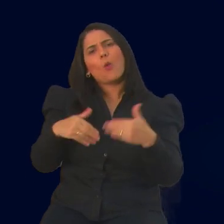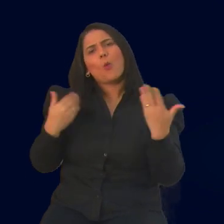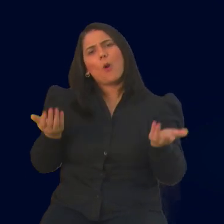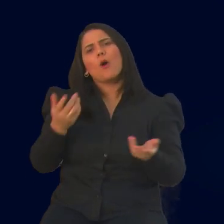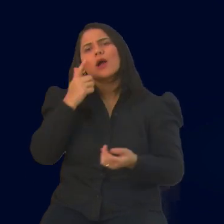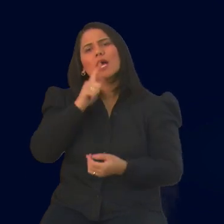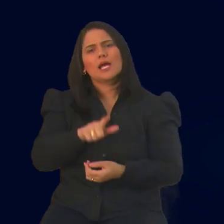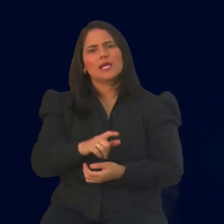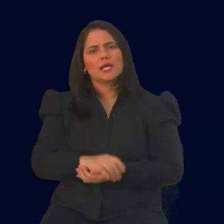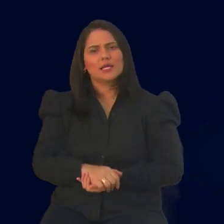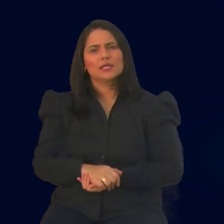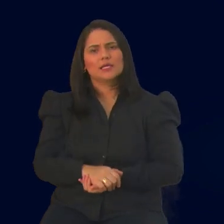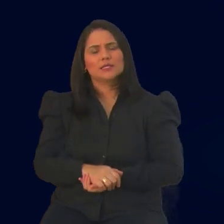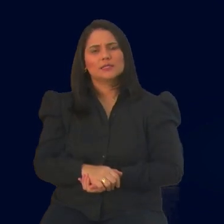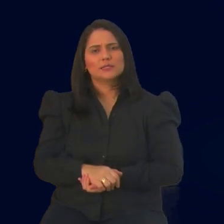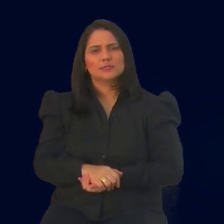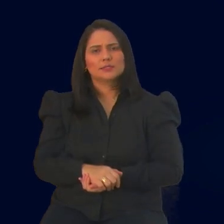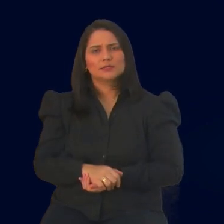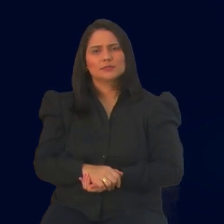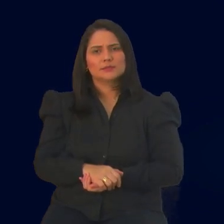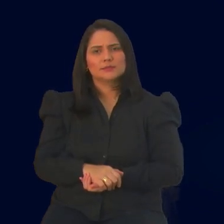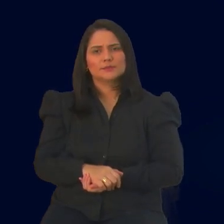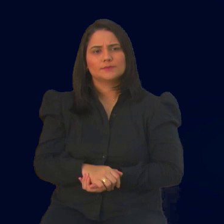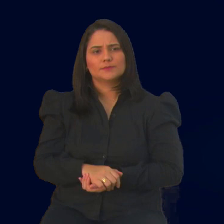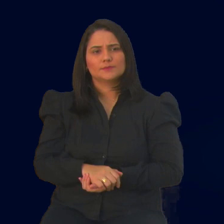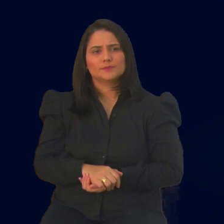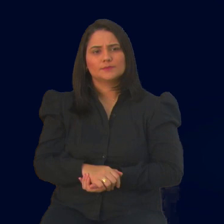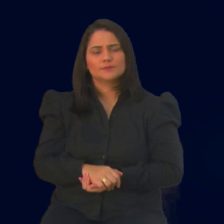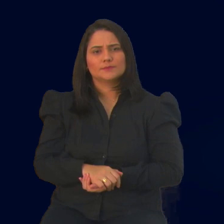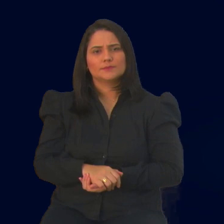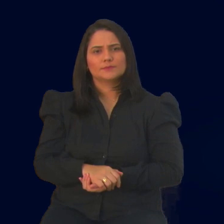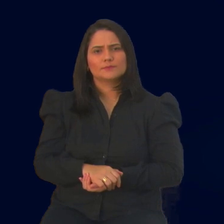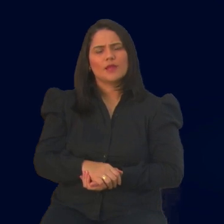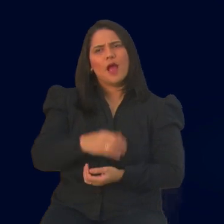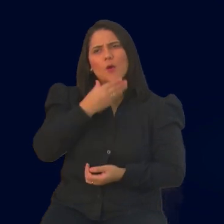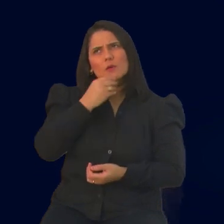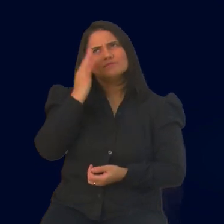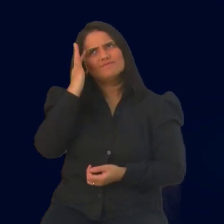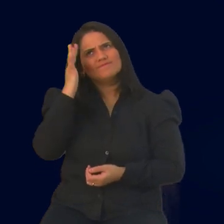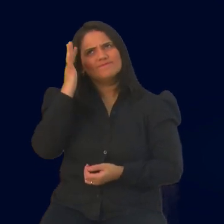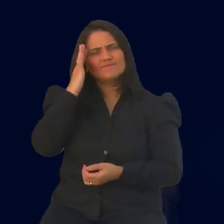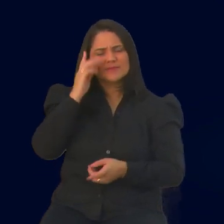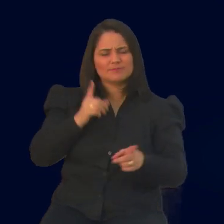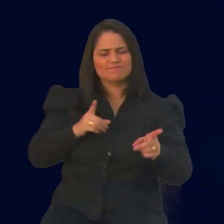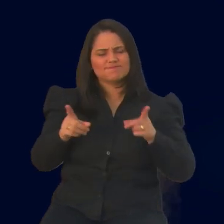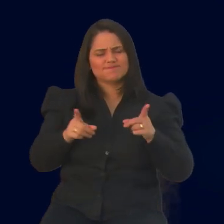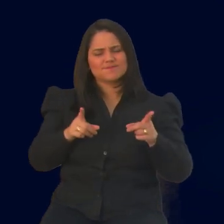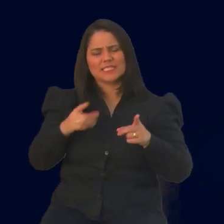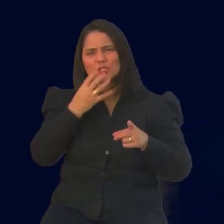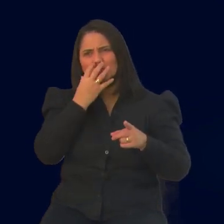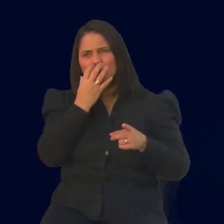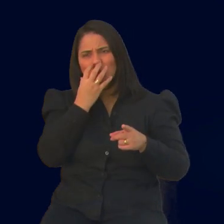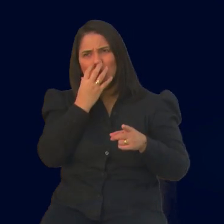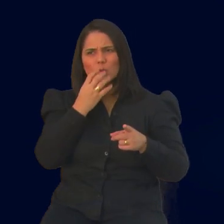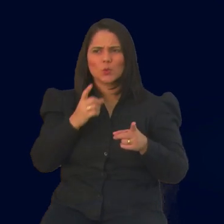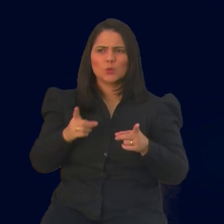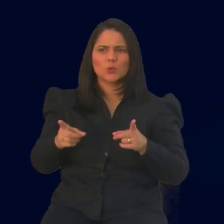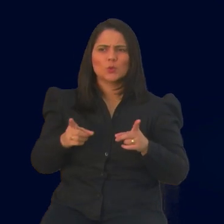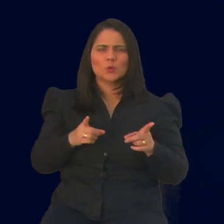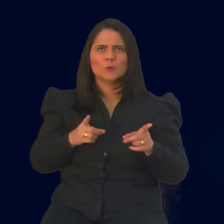briga? Então, o homem parou, refletiu E respondeu: